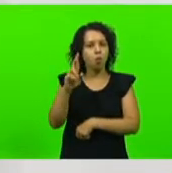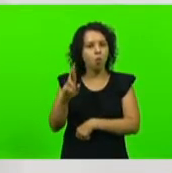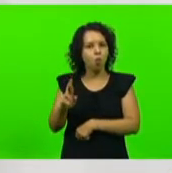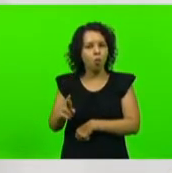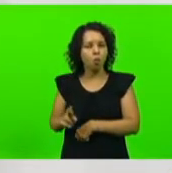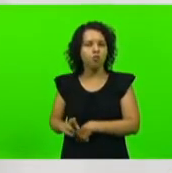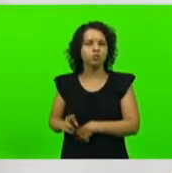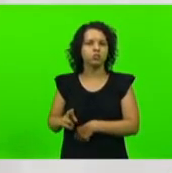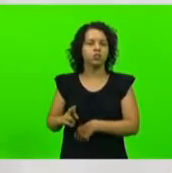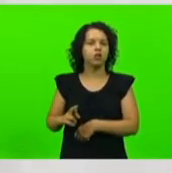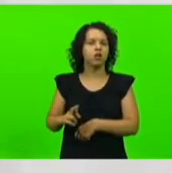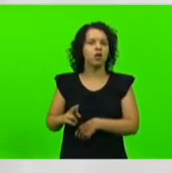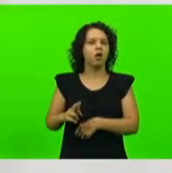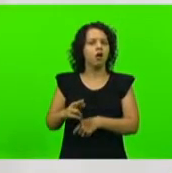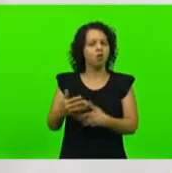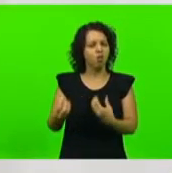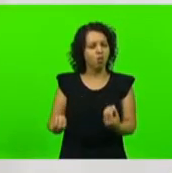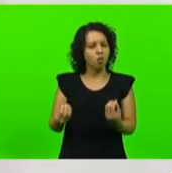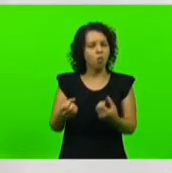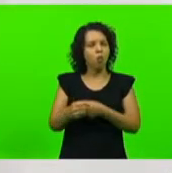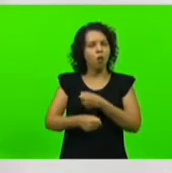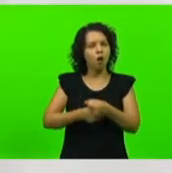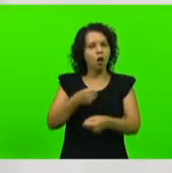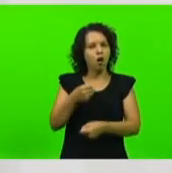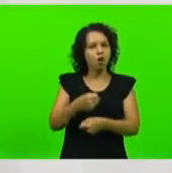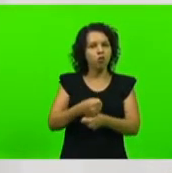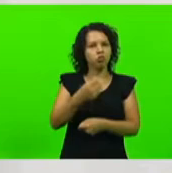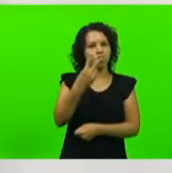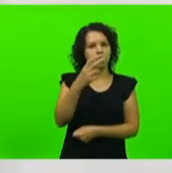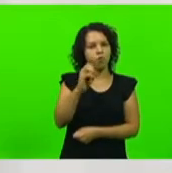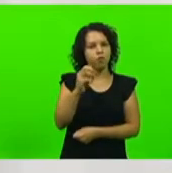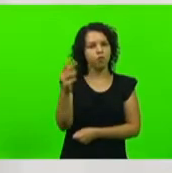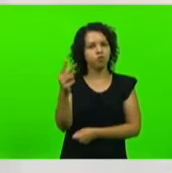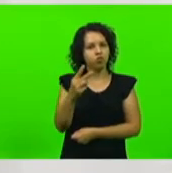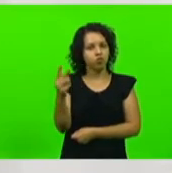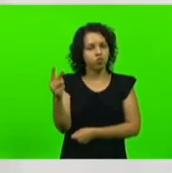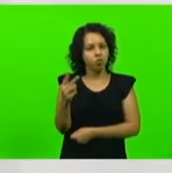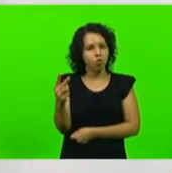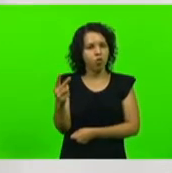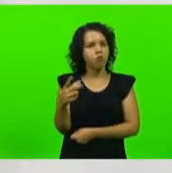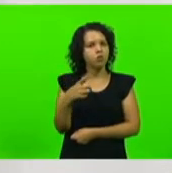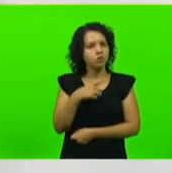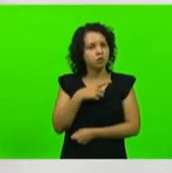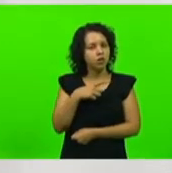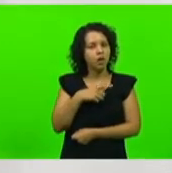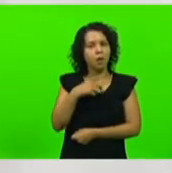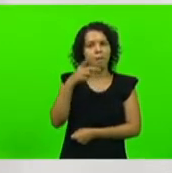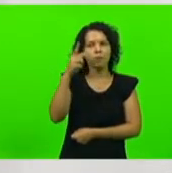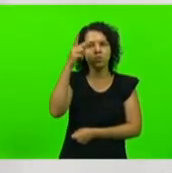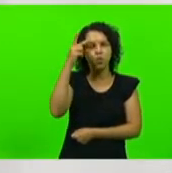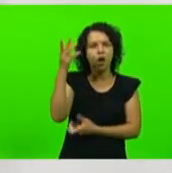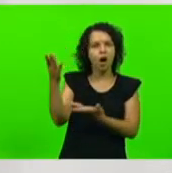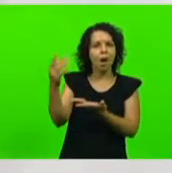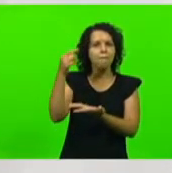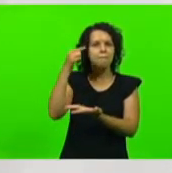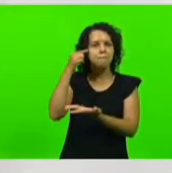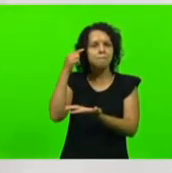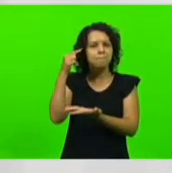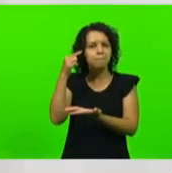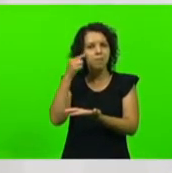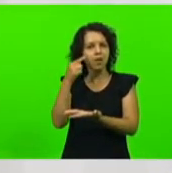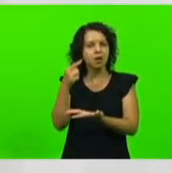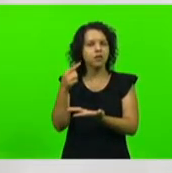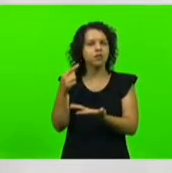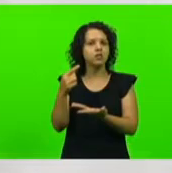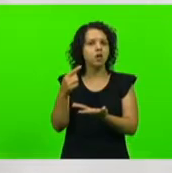de 2022, ainda tenha alguém que ache que as coisas se resolvem